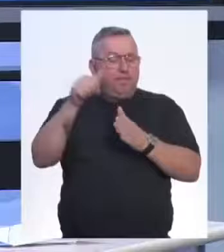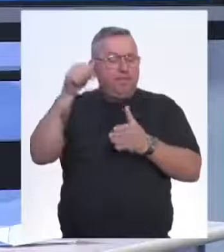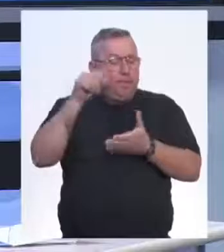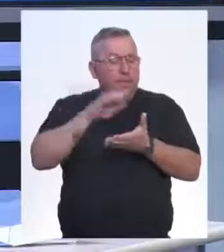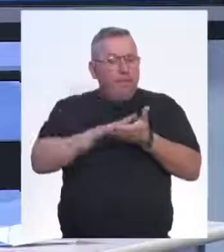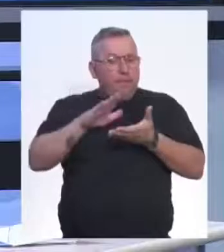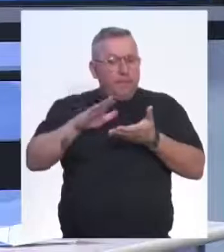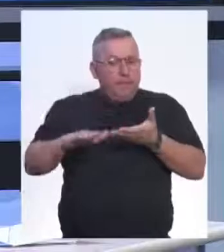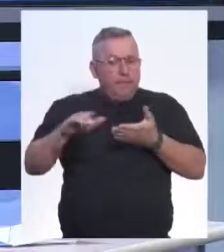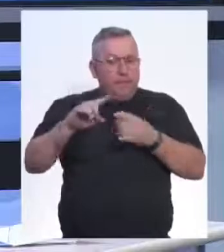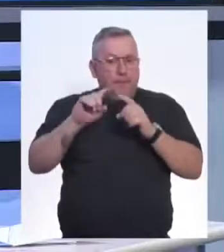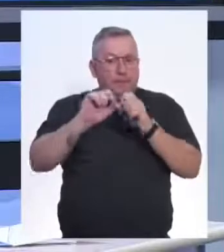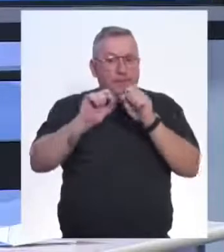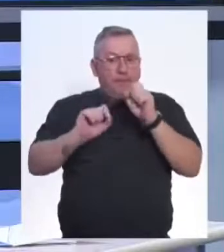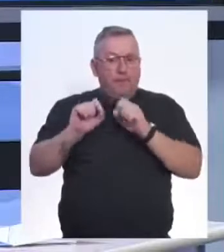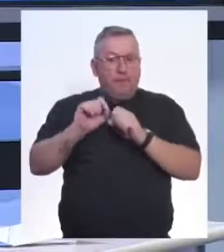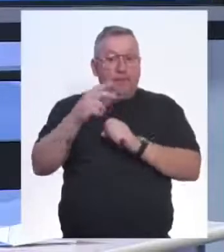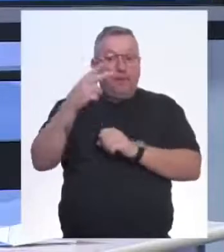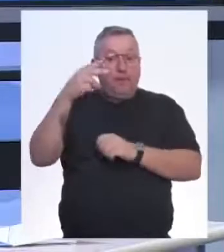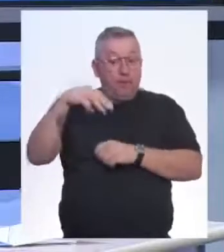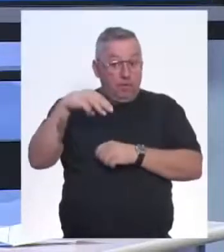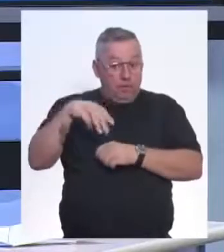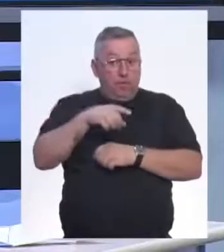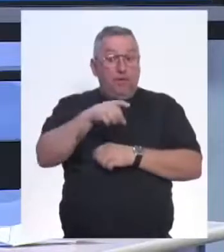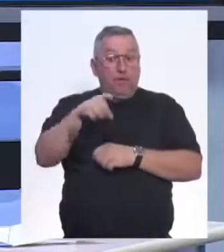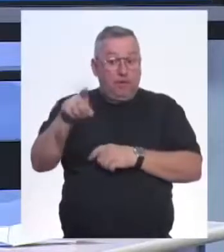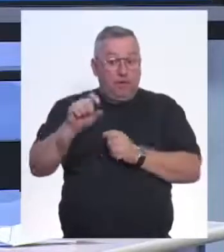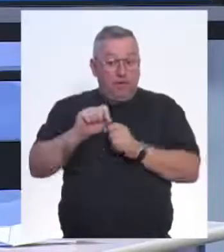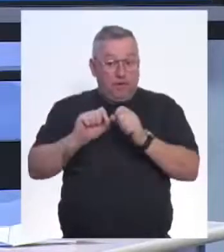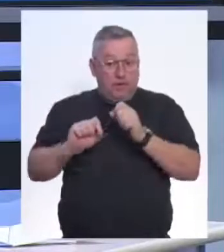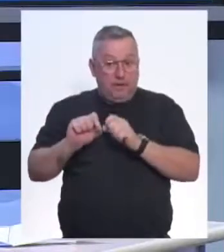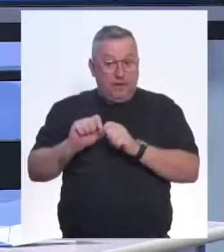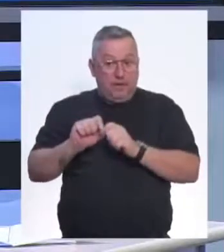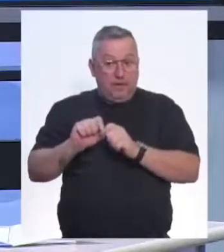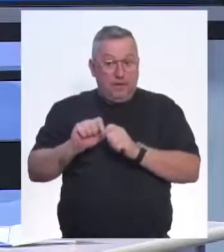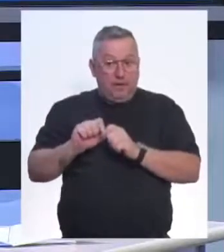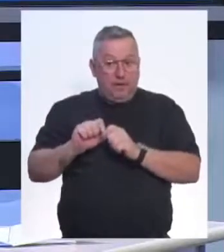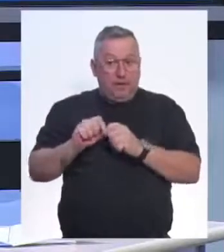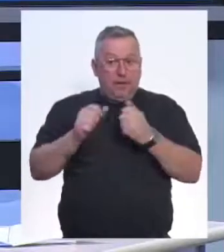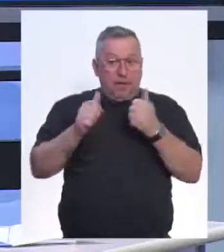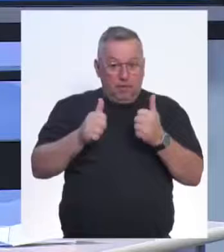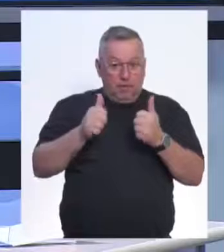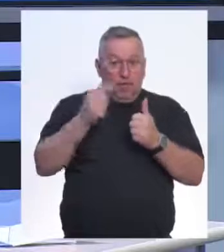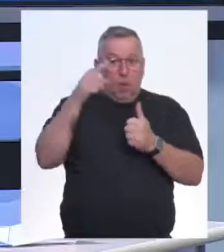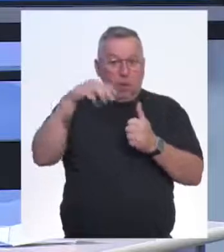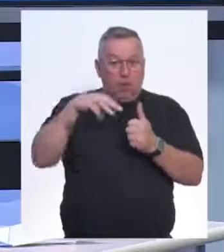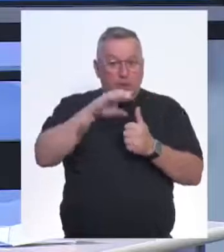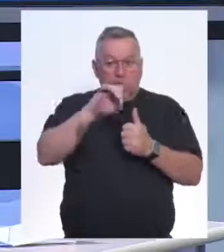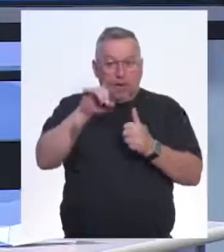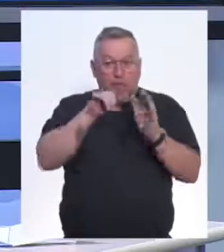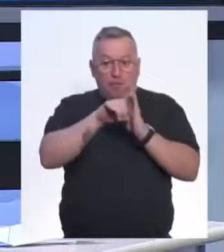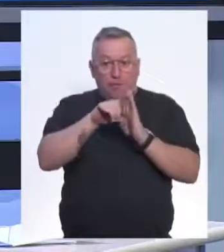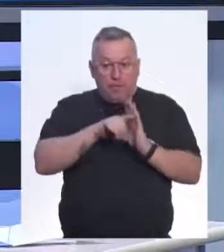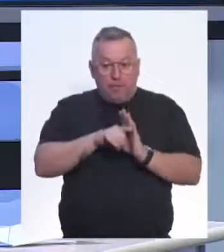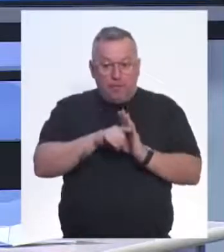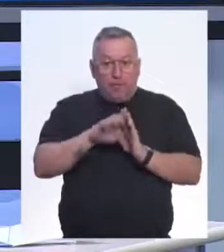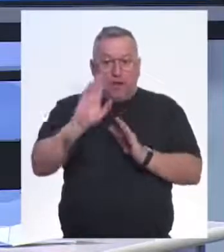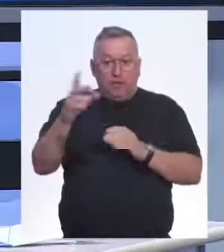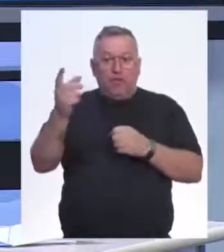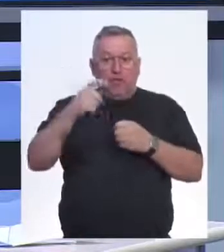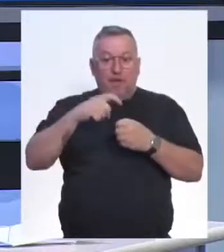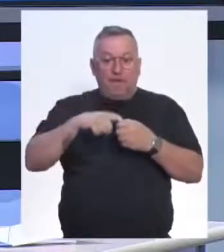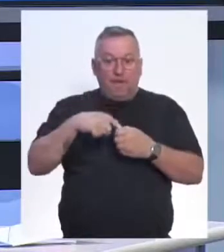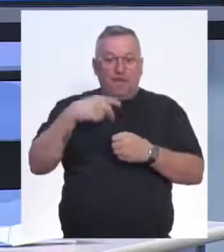né, para a gente fazer, vou dar 2 minutinhos para vocês, 1 minuto aí para fazer cada questão, bem tranquilo aí, e a gente já